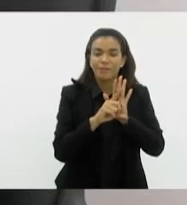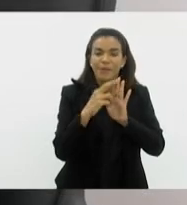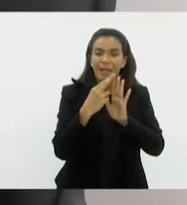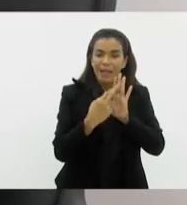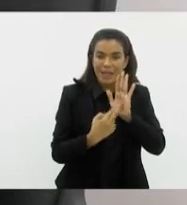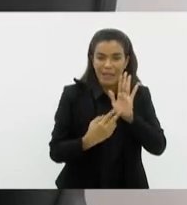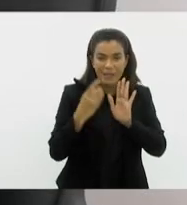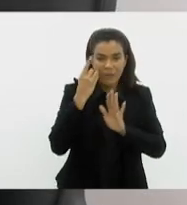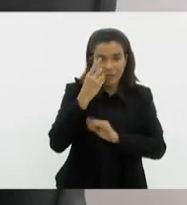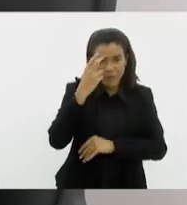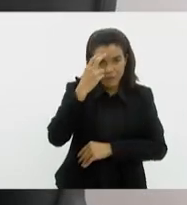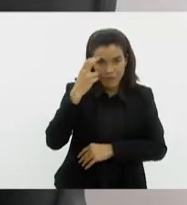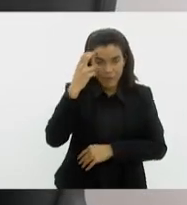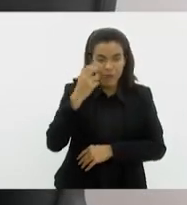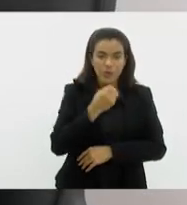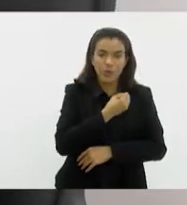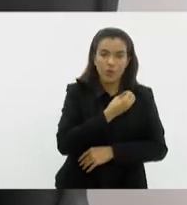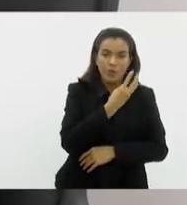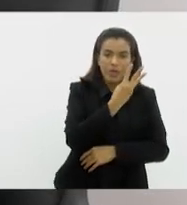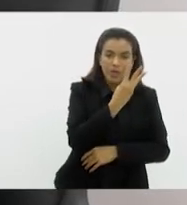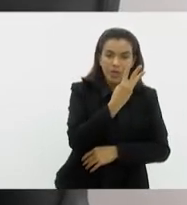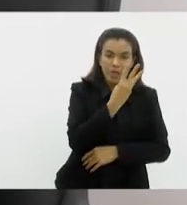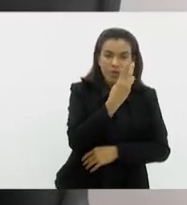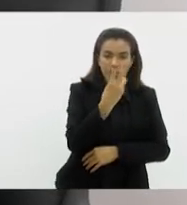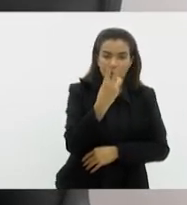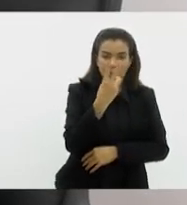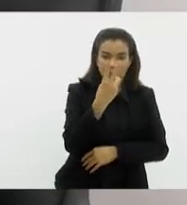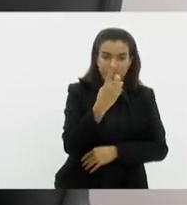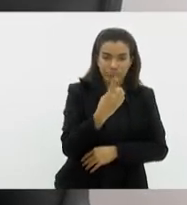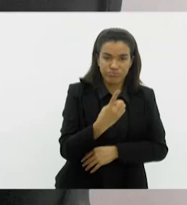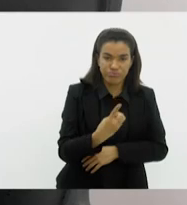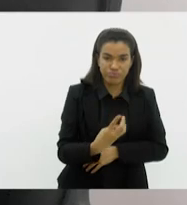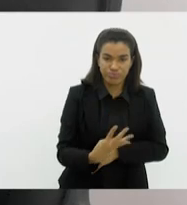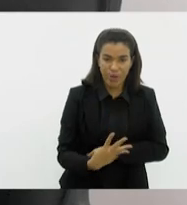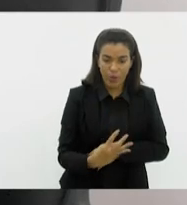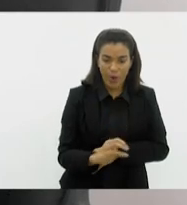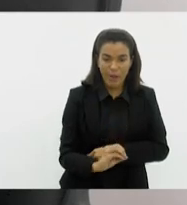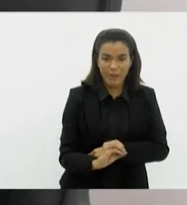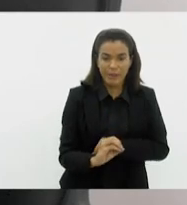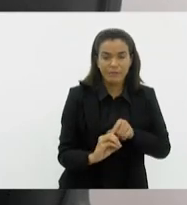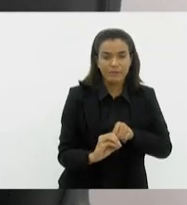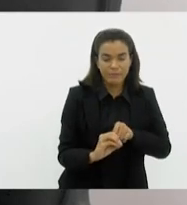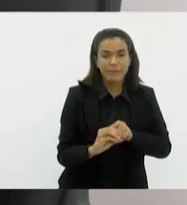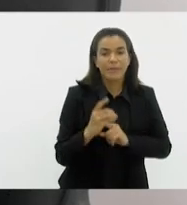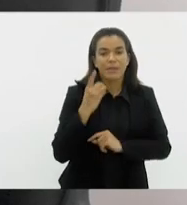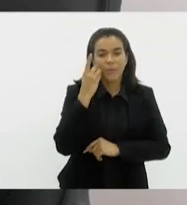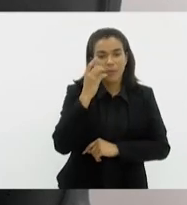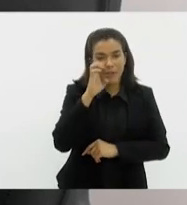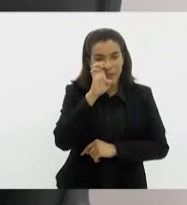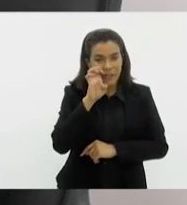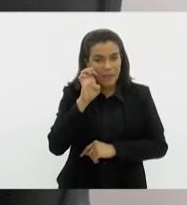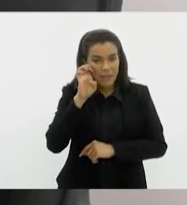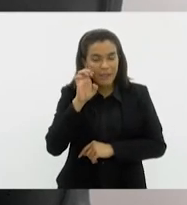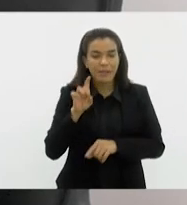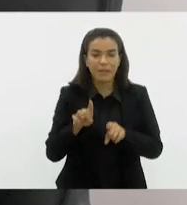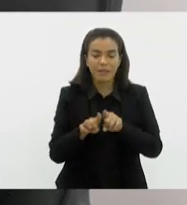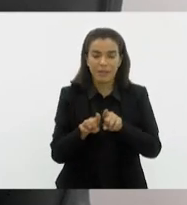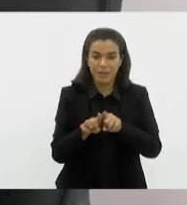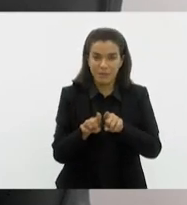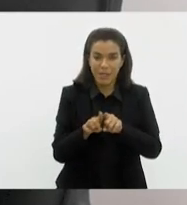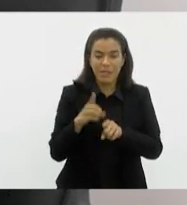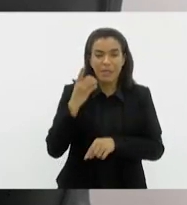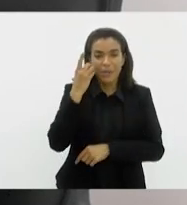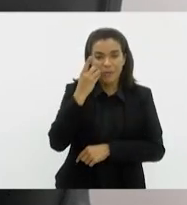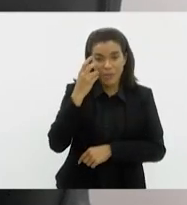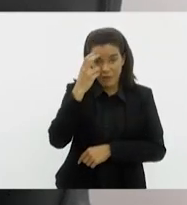relatoria da deputada Verônica, do 32 ao 40, são projetos de autoria da deputada Élica Takimoto e, salvo engano, deputada